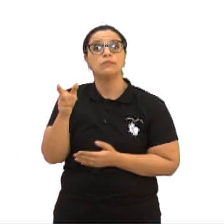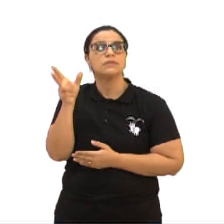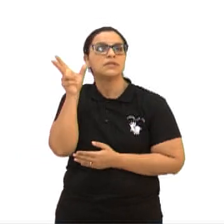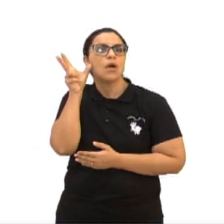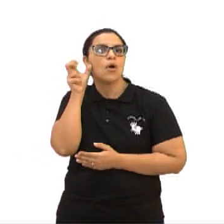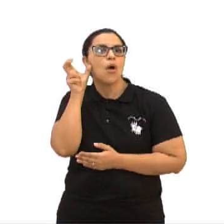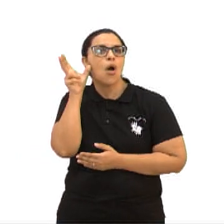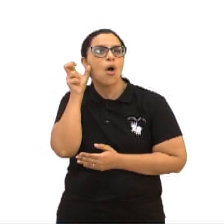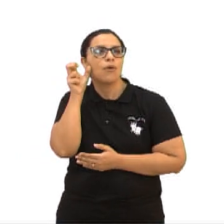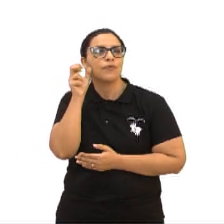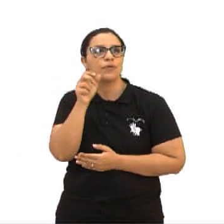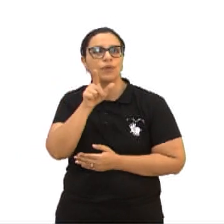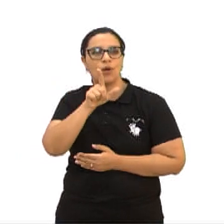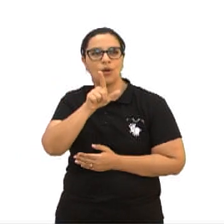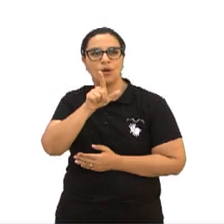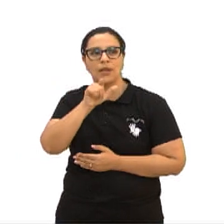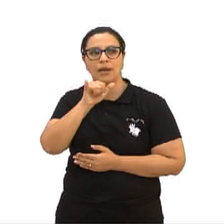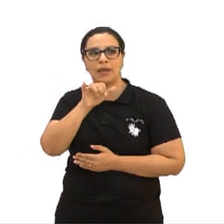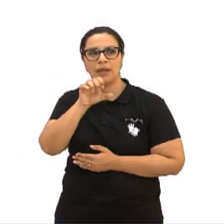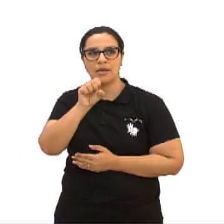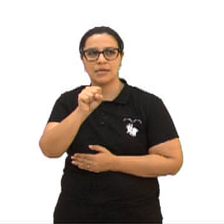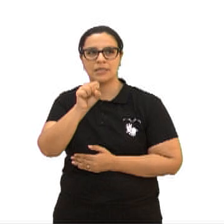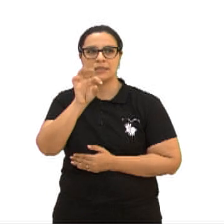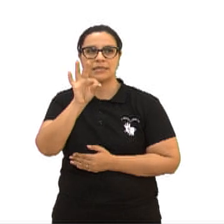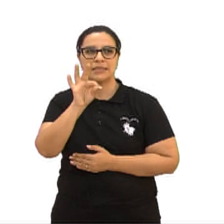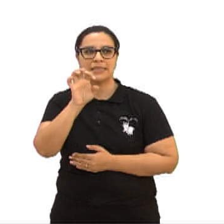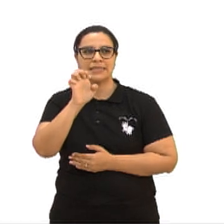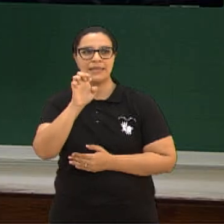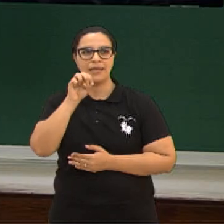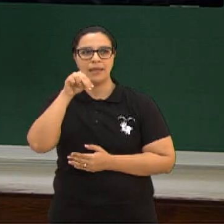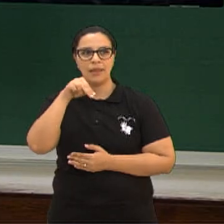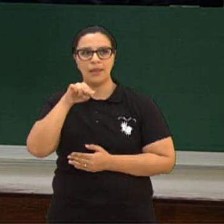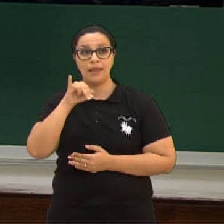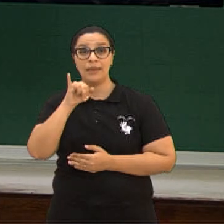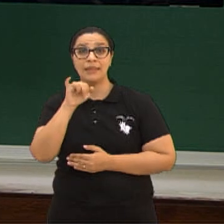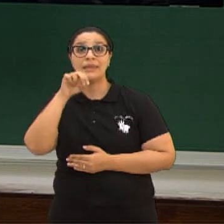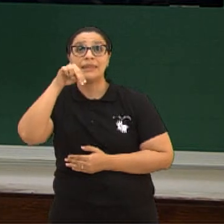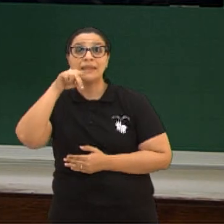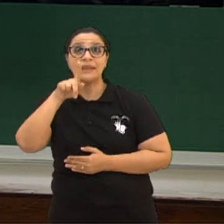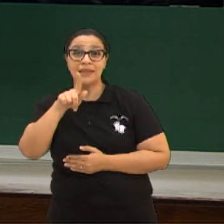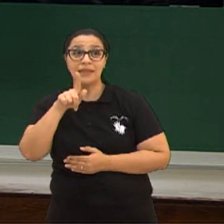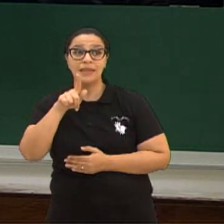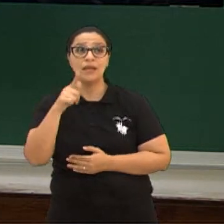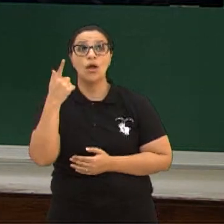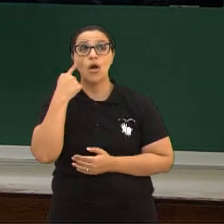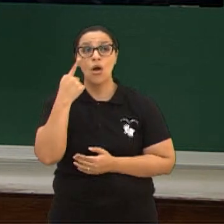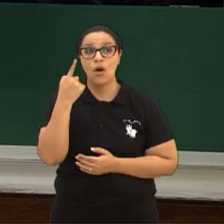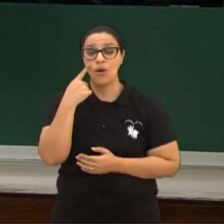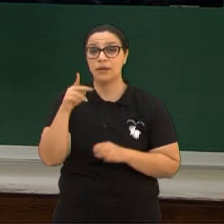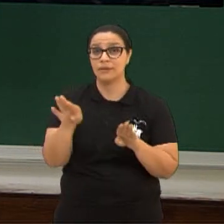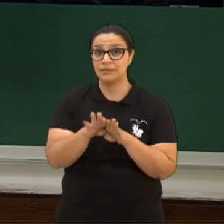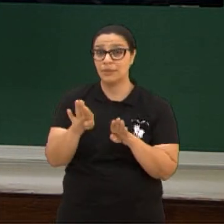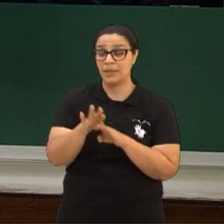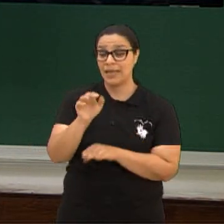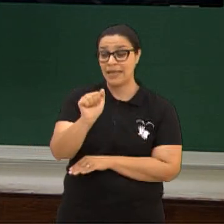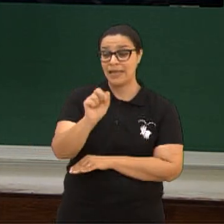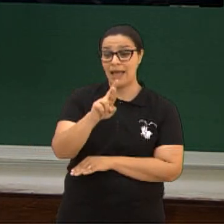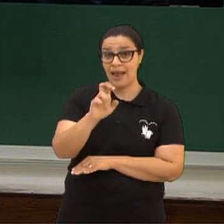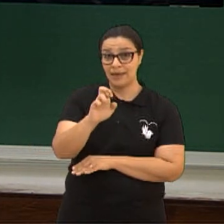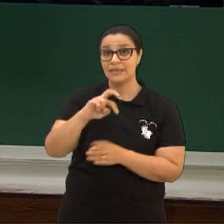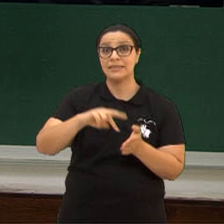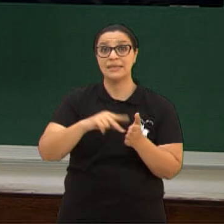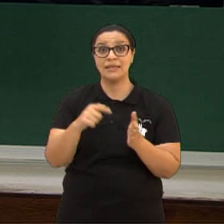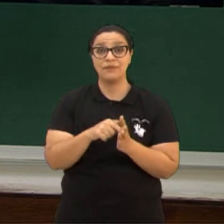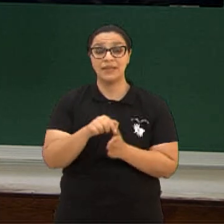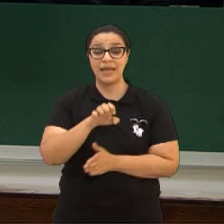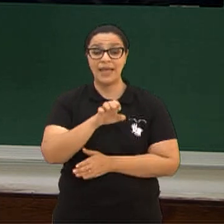the moment. Os alunos estão, usei o verbo are, porque os alunos estão